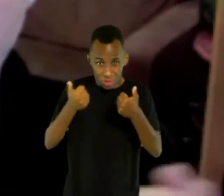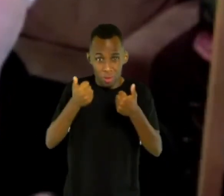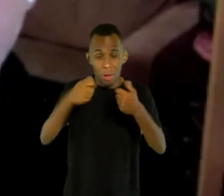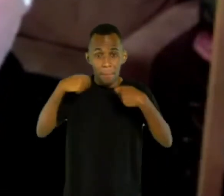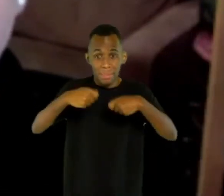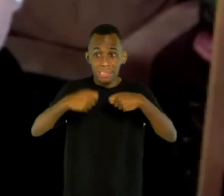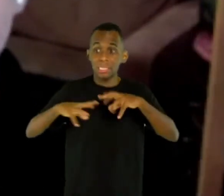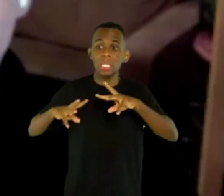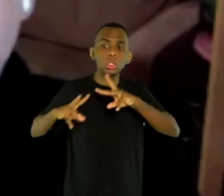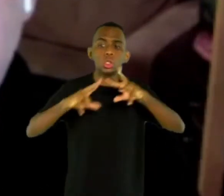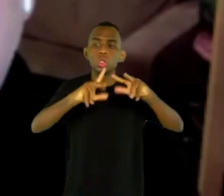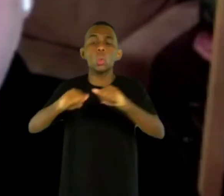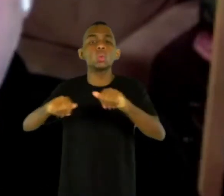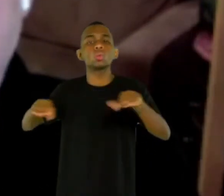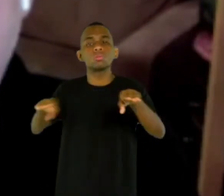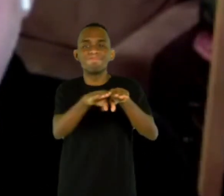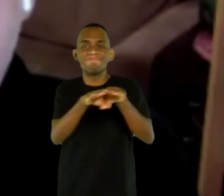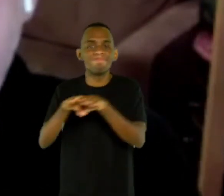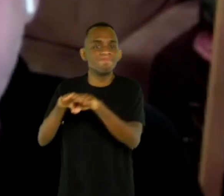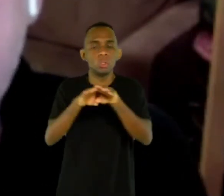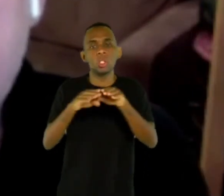melhor, né? Então,